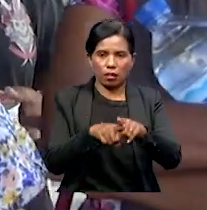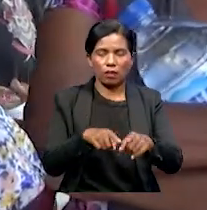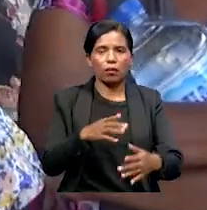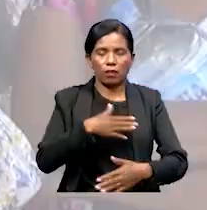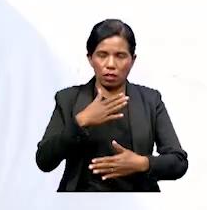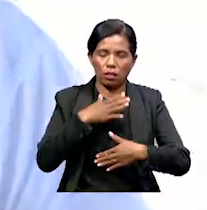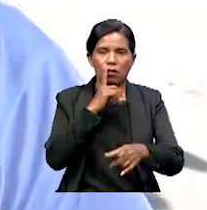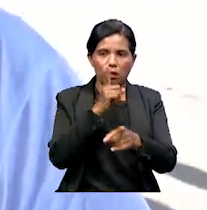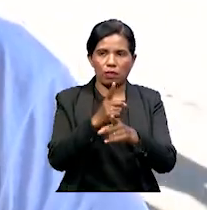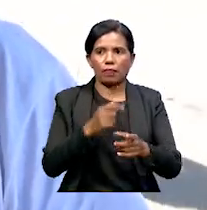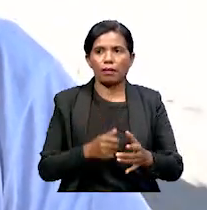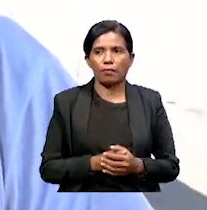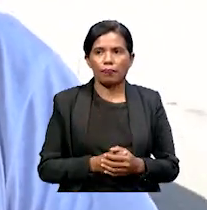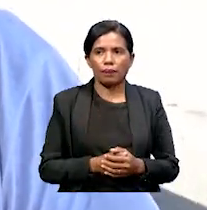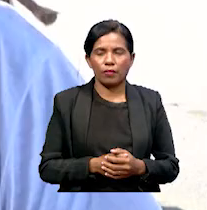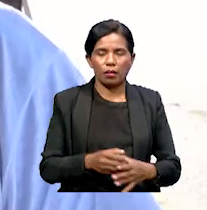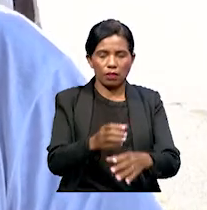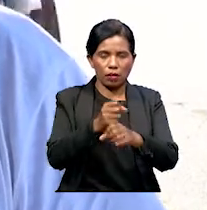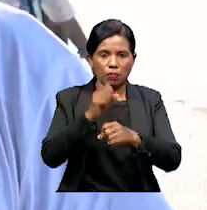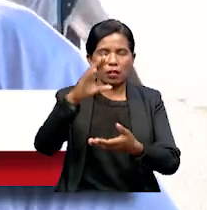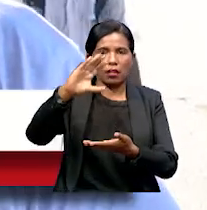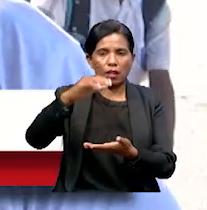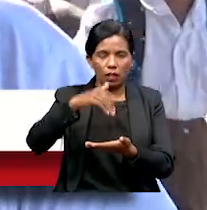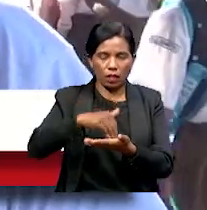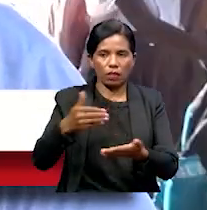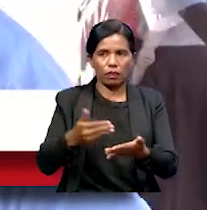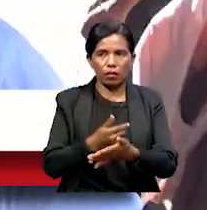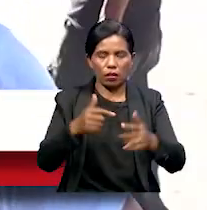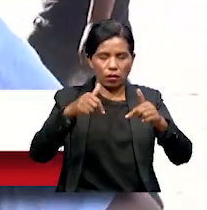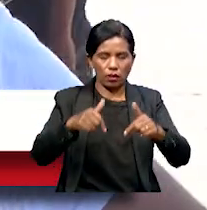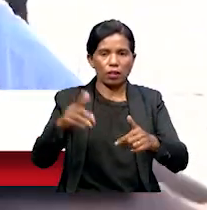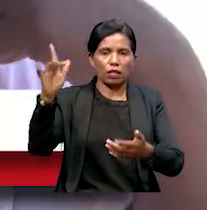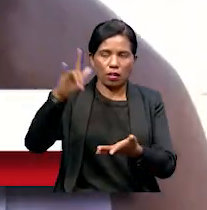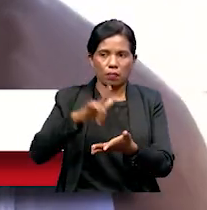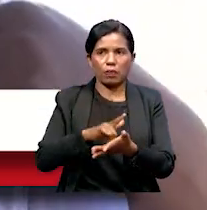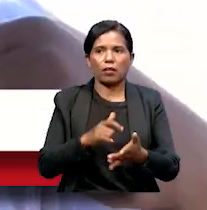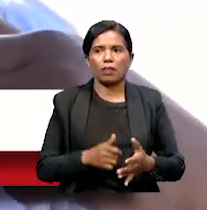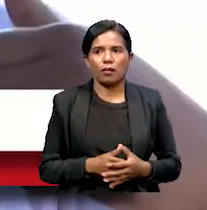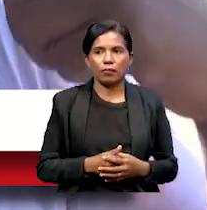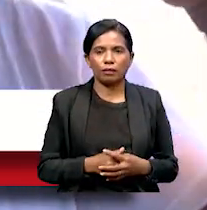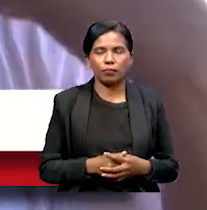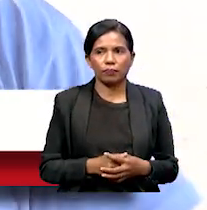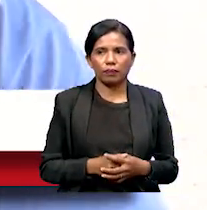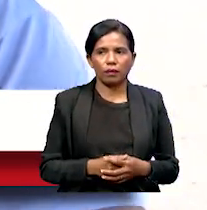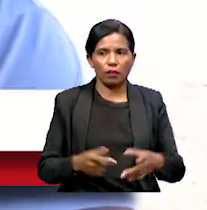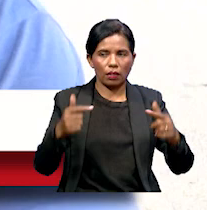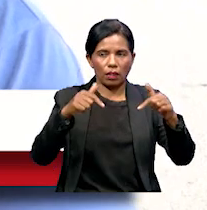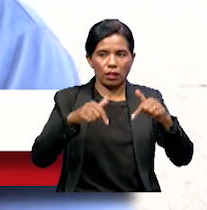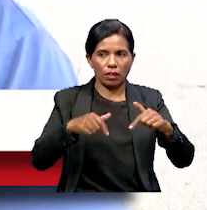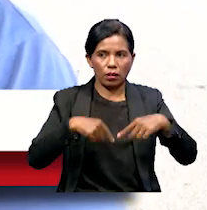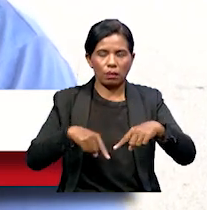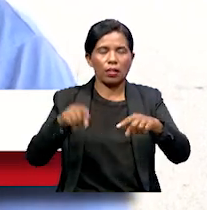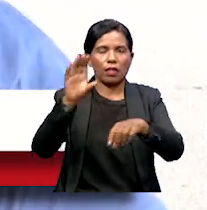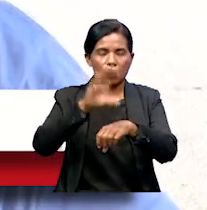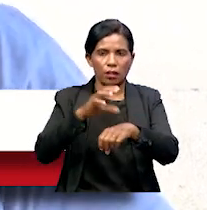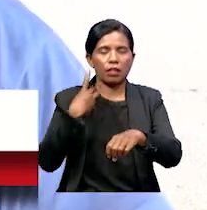boto. Taksi mu itene kardial fung, nebe au kara rau tona i aeroporto ato lak liur tam ba na iha katedral